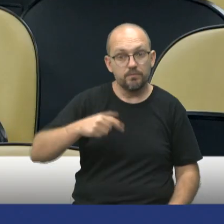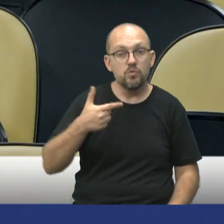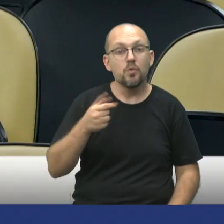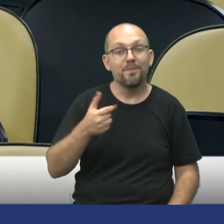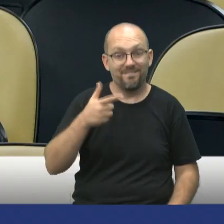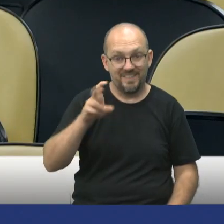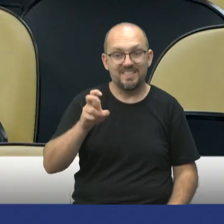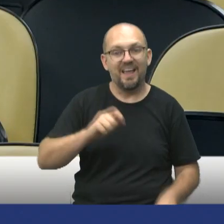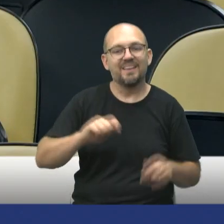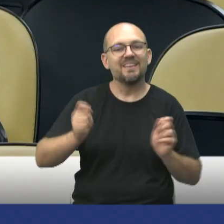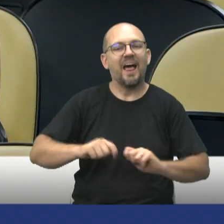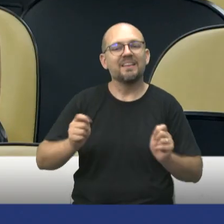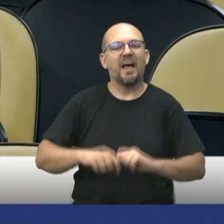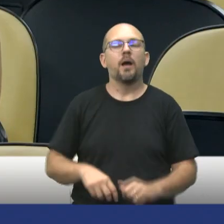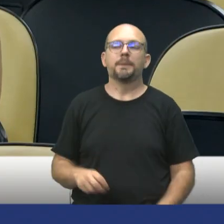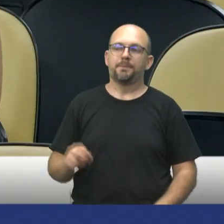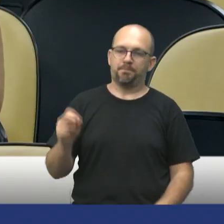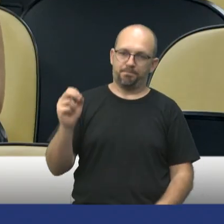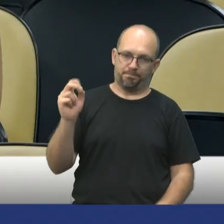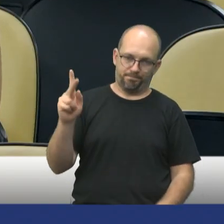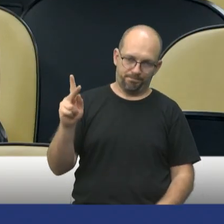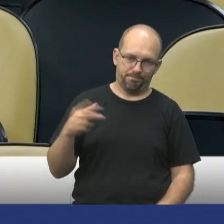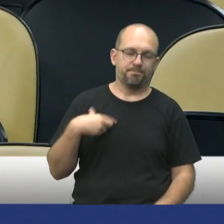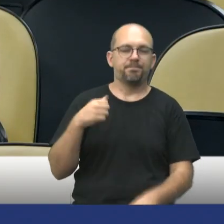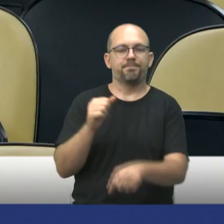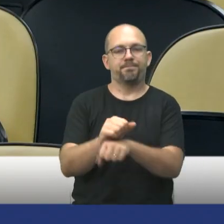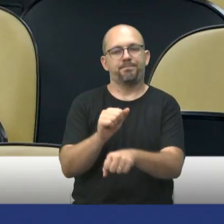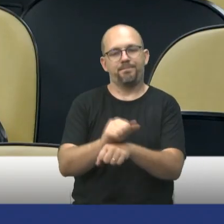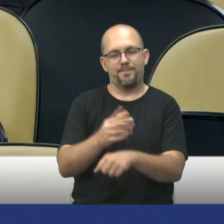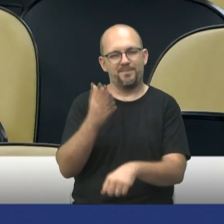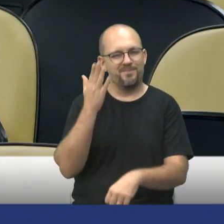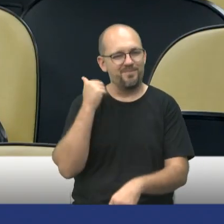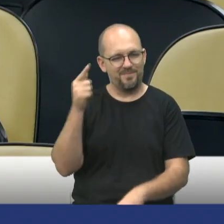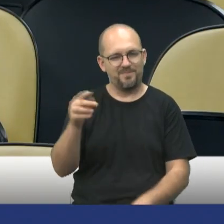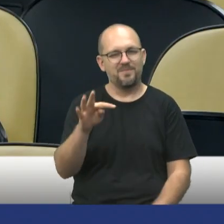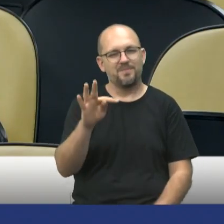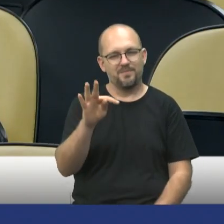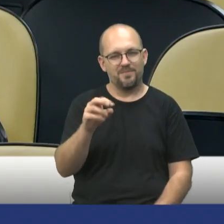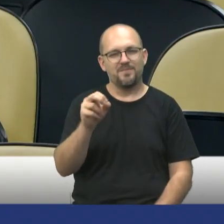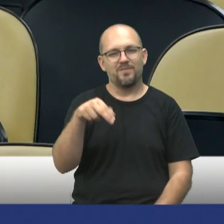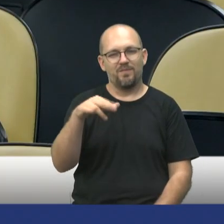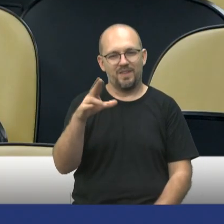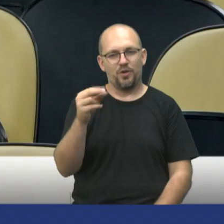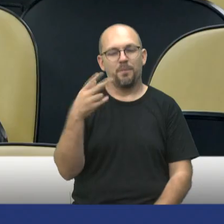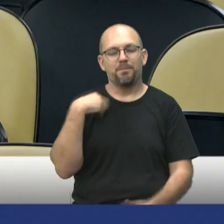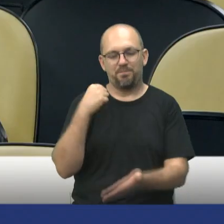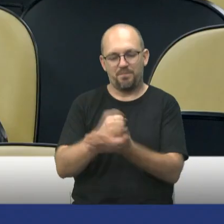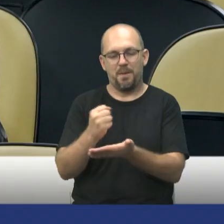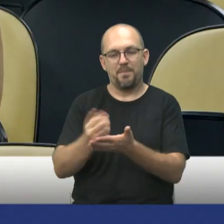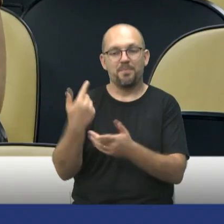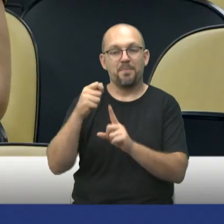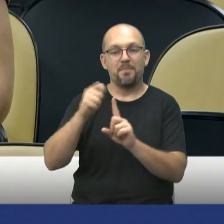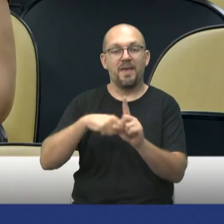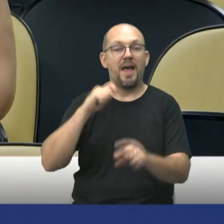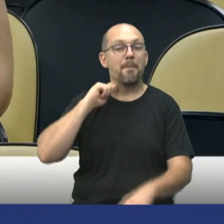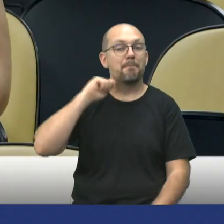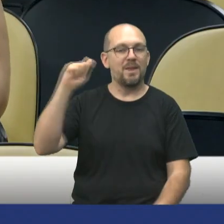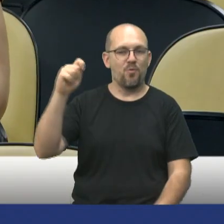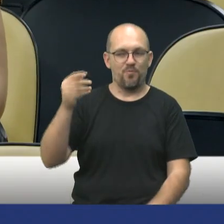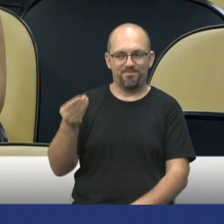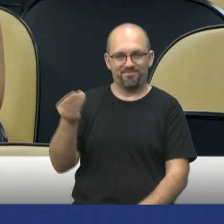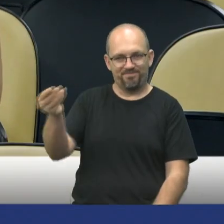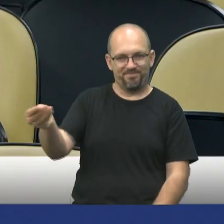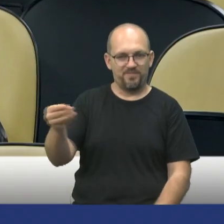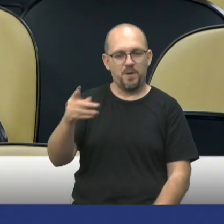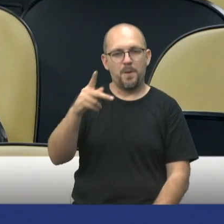2025. Nós temos um processo, que o senhor Toninho bem sabe, que nos acompanhou, a gente está protocolado desde abril, que encontra-se até então pelo